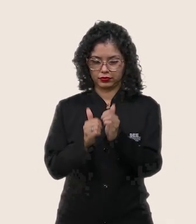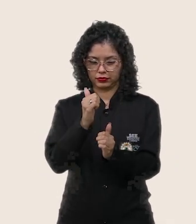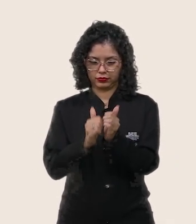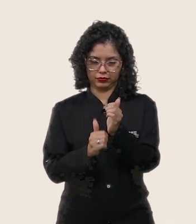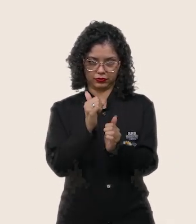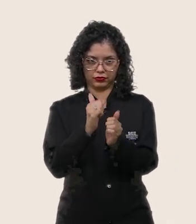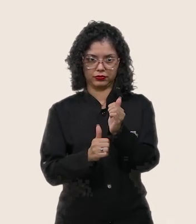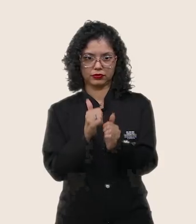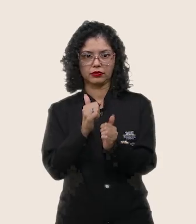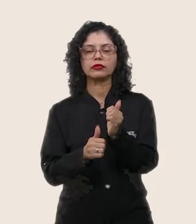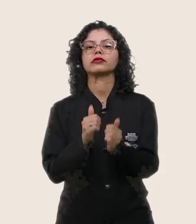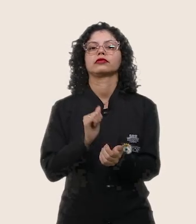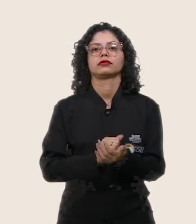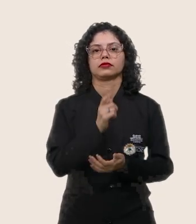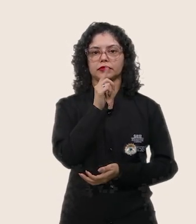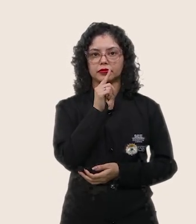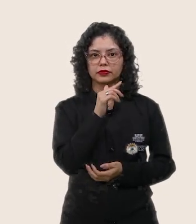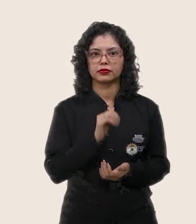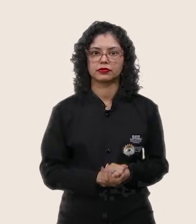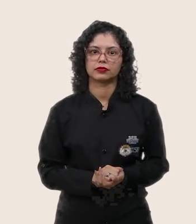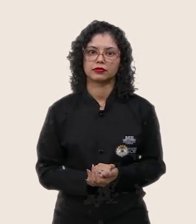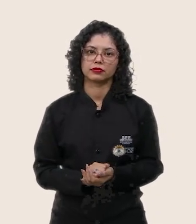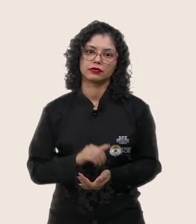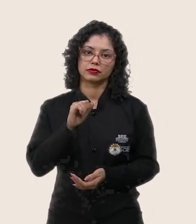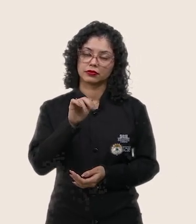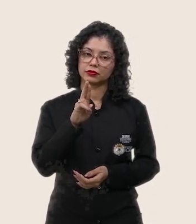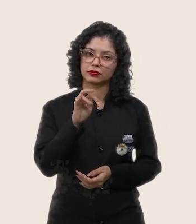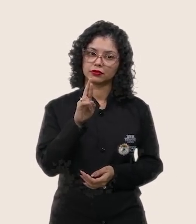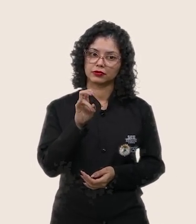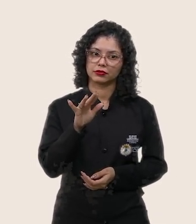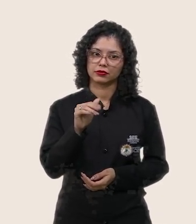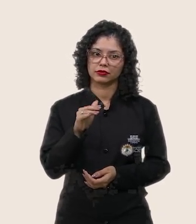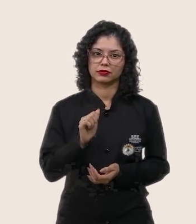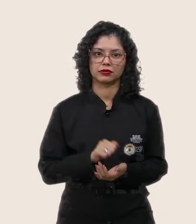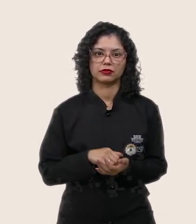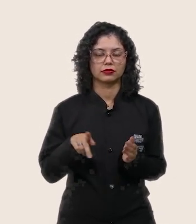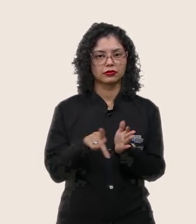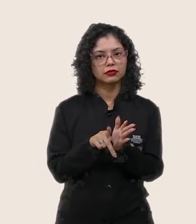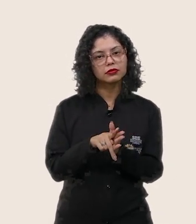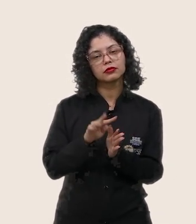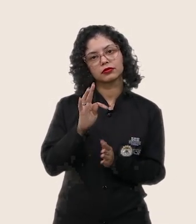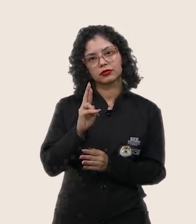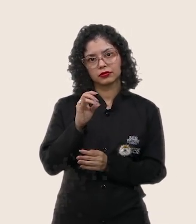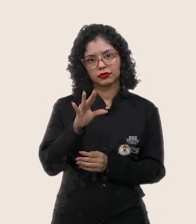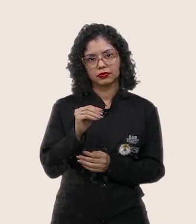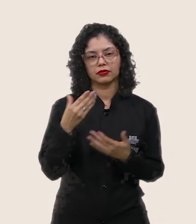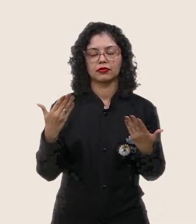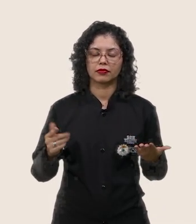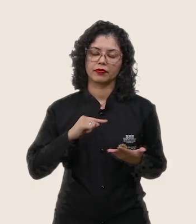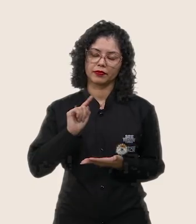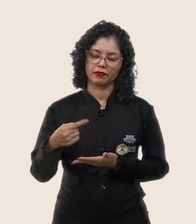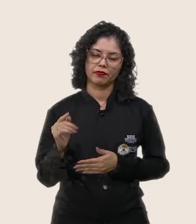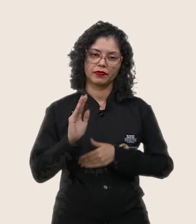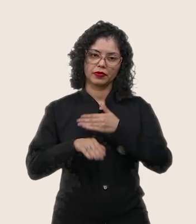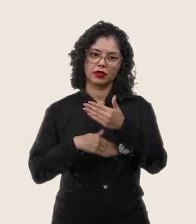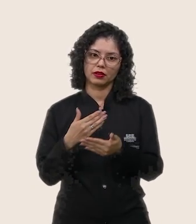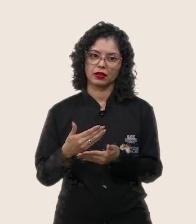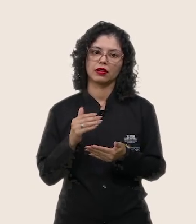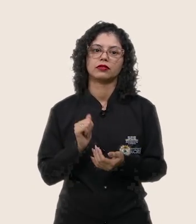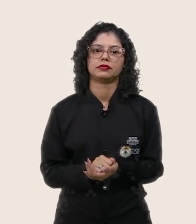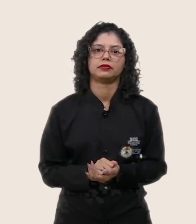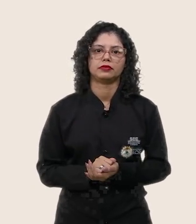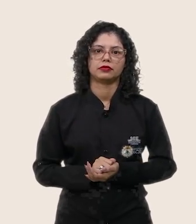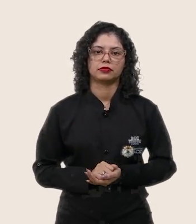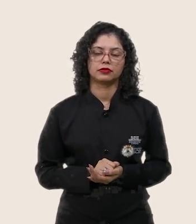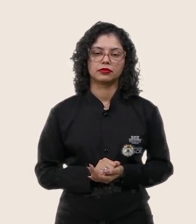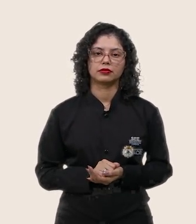mecânico ali junto com o sabão e a água vai soltar o quê? A sujeira das fibras ali do tecido. Depois a gente tem ali o processo de enxágue, né?